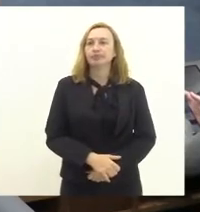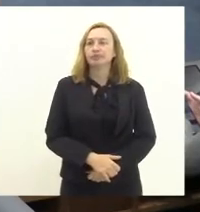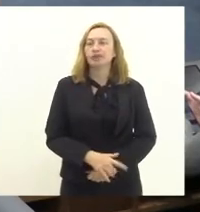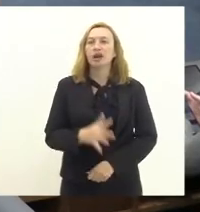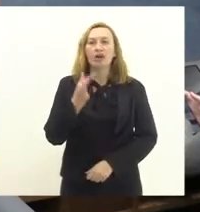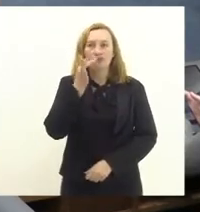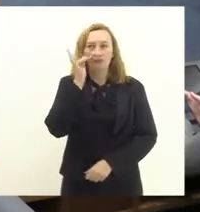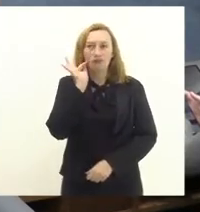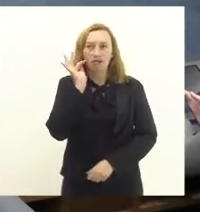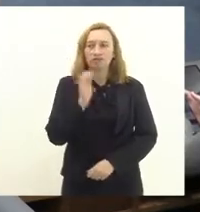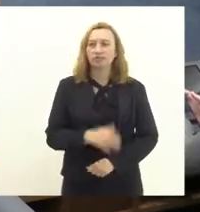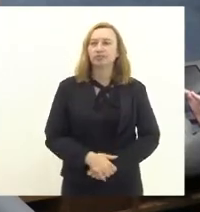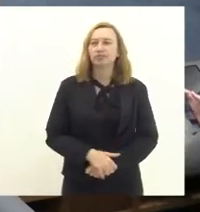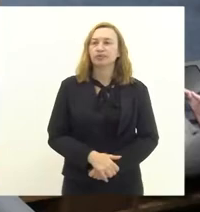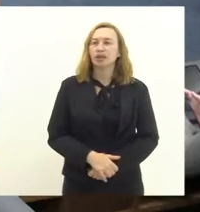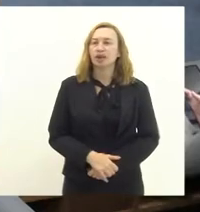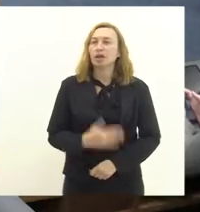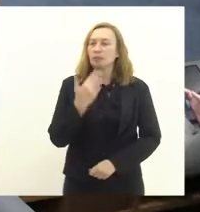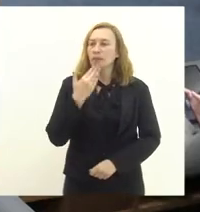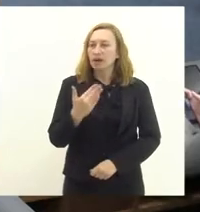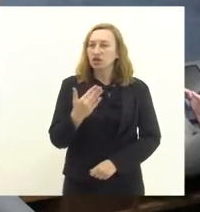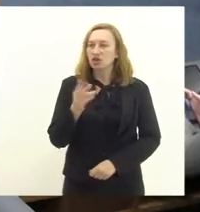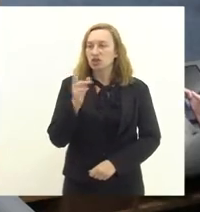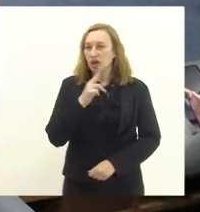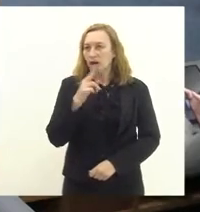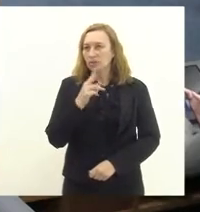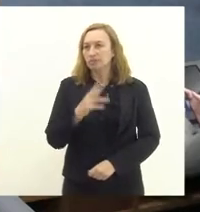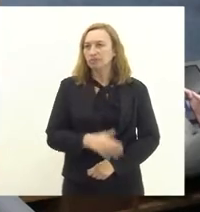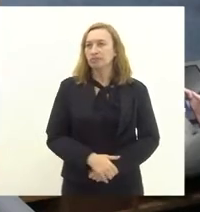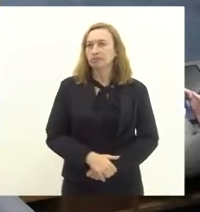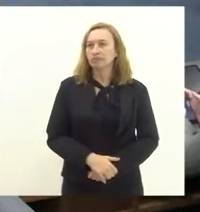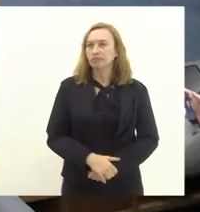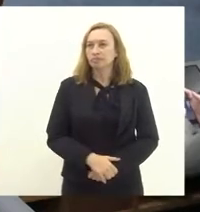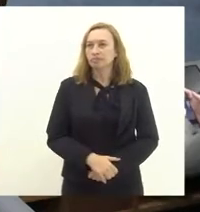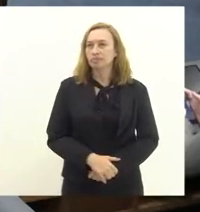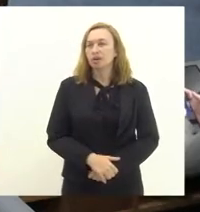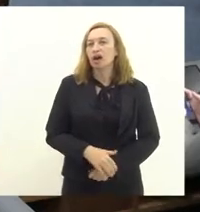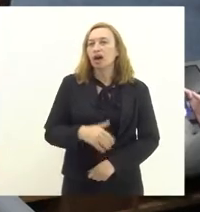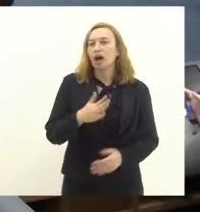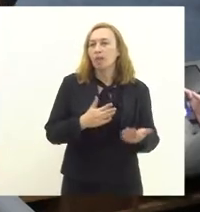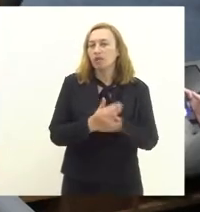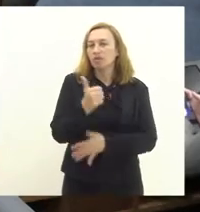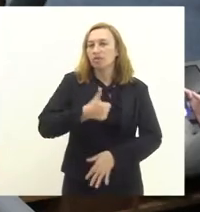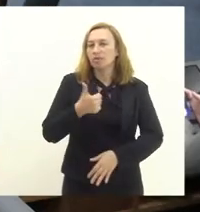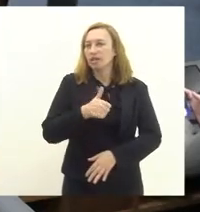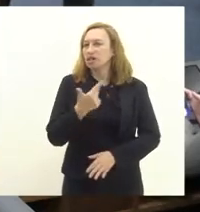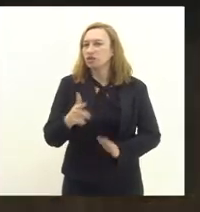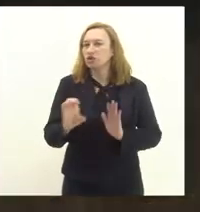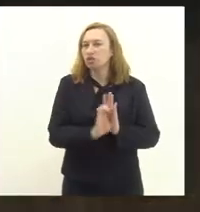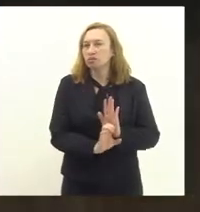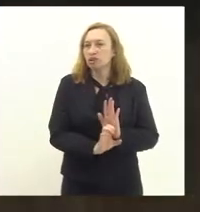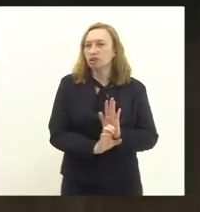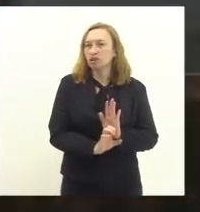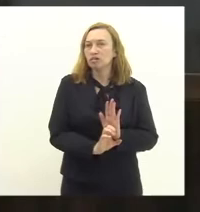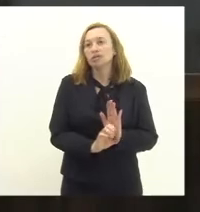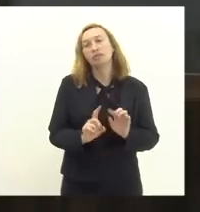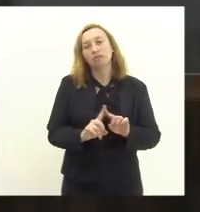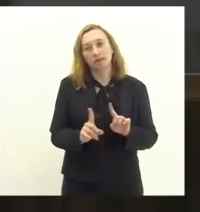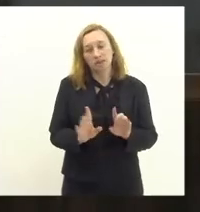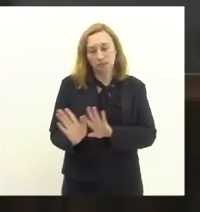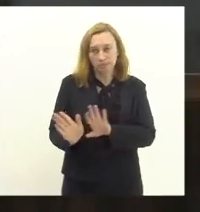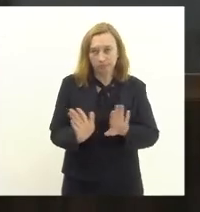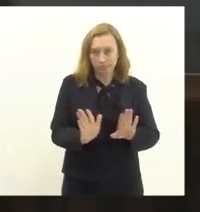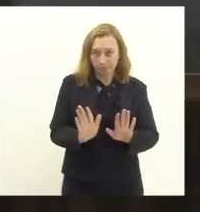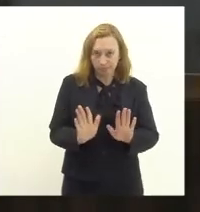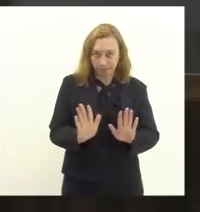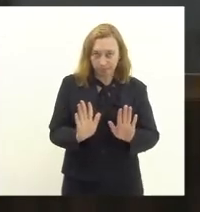mesma coisa que será. Flávio, Vossa Excelência tem que pedir o... A urgência. Mas teve um que teve, foi aprovado em primeira sem emenda alguma. Aí tem que votar em segunda. Mas aqui, olha só.